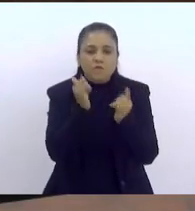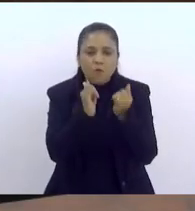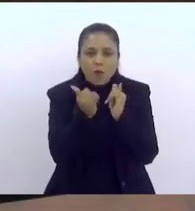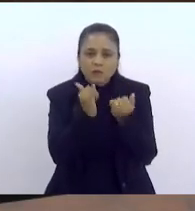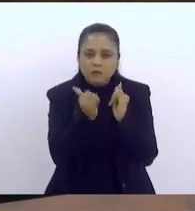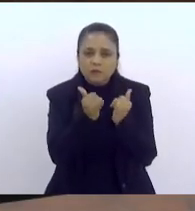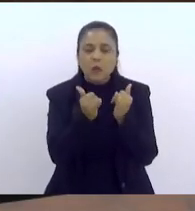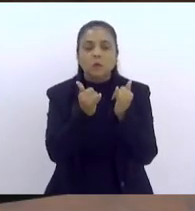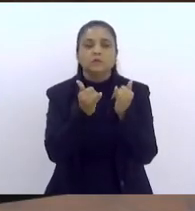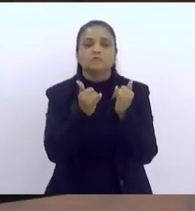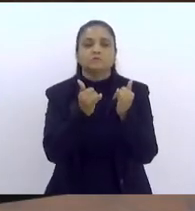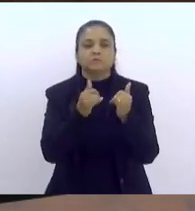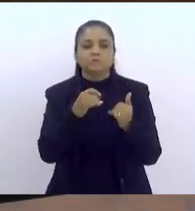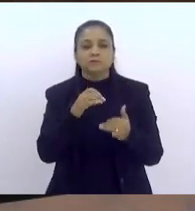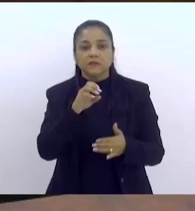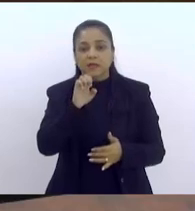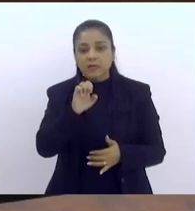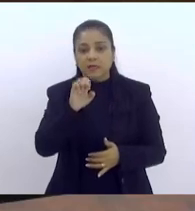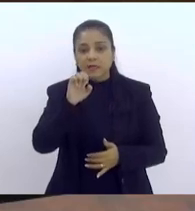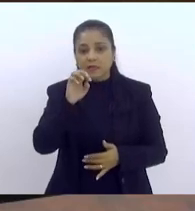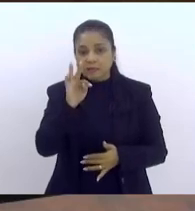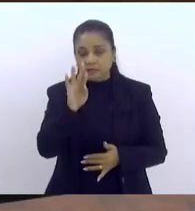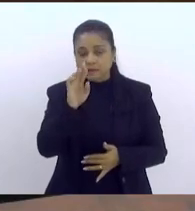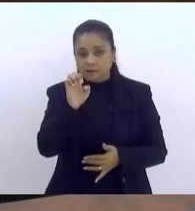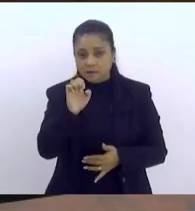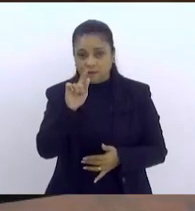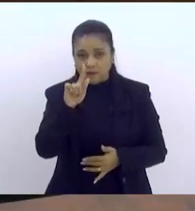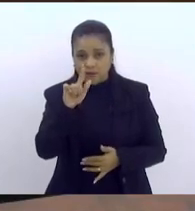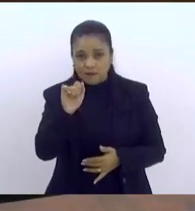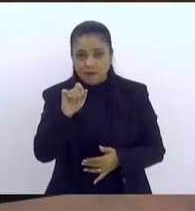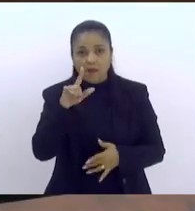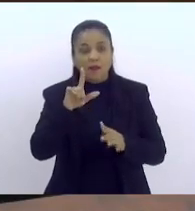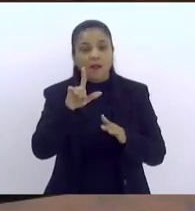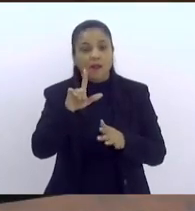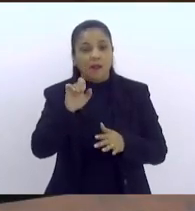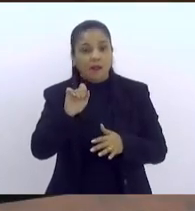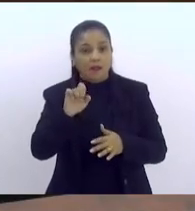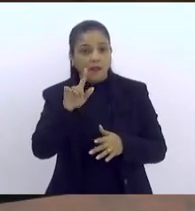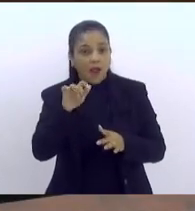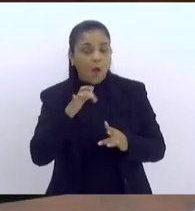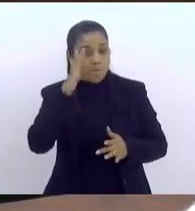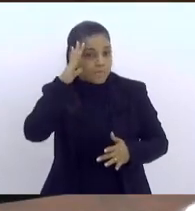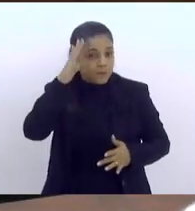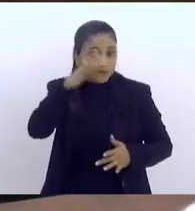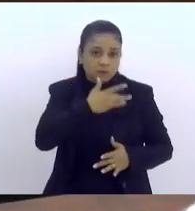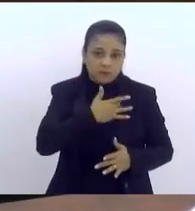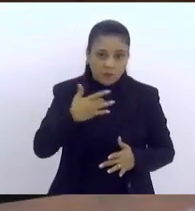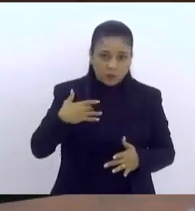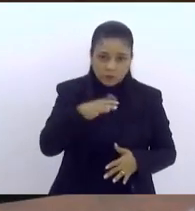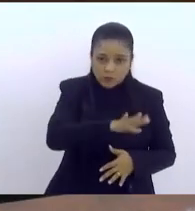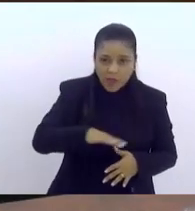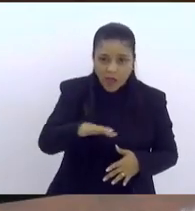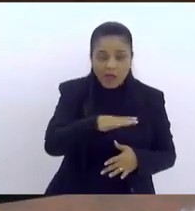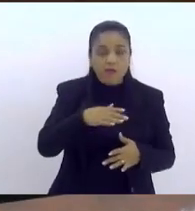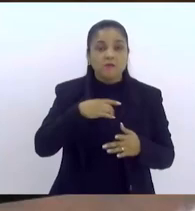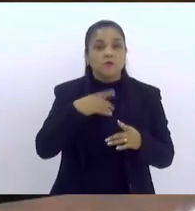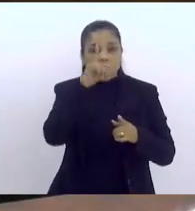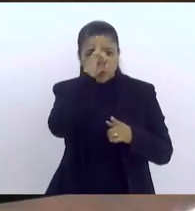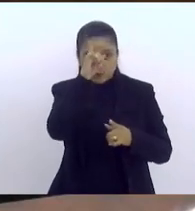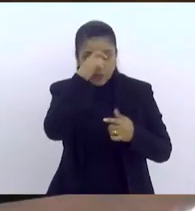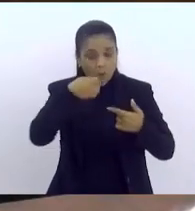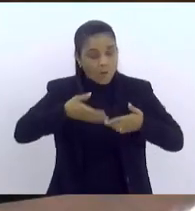sobre a entrega legal, e principalmente na área da saúde. Os hospitais e maternidades precisam preparar